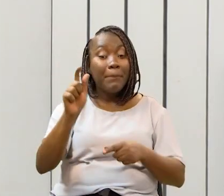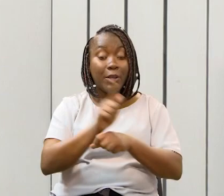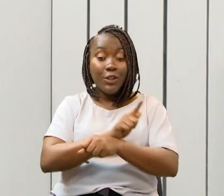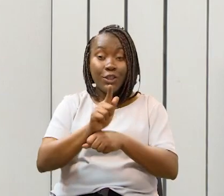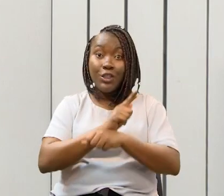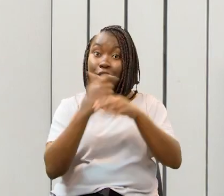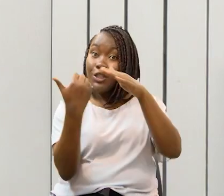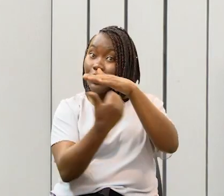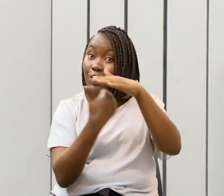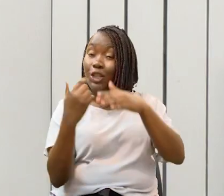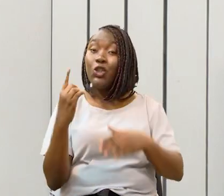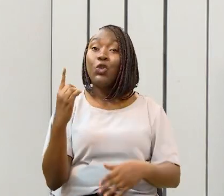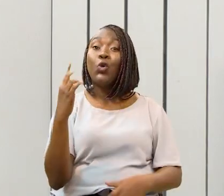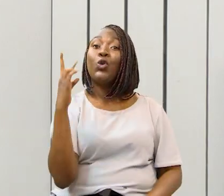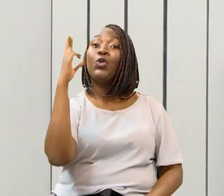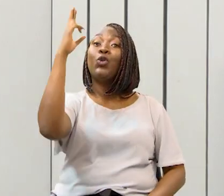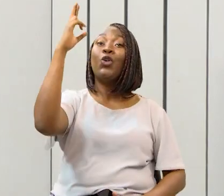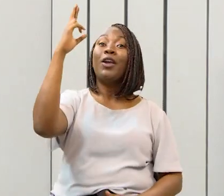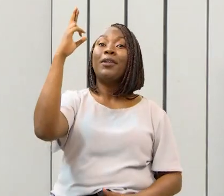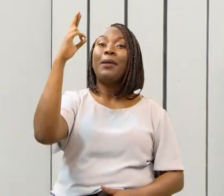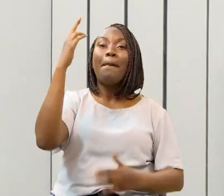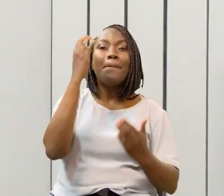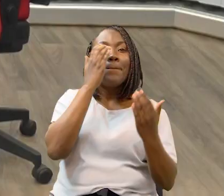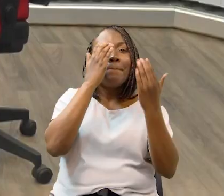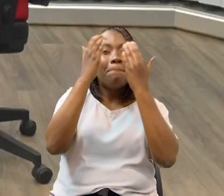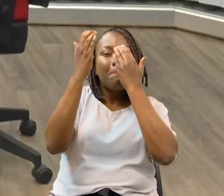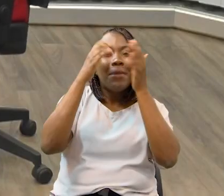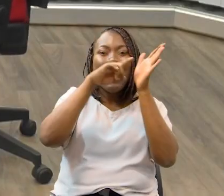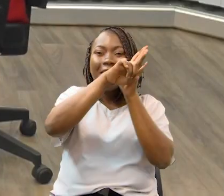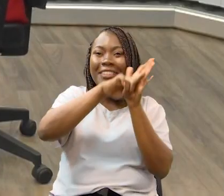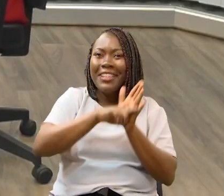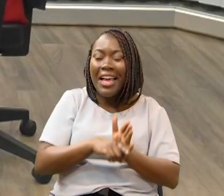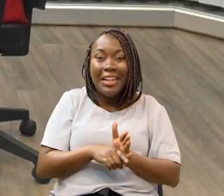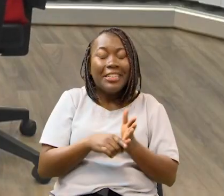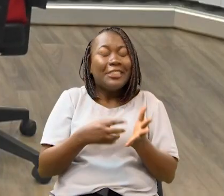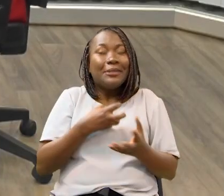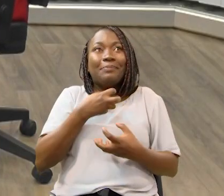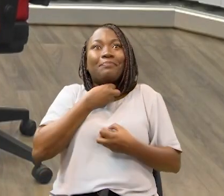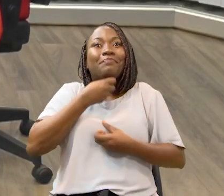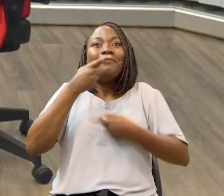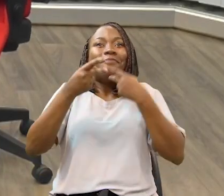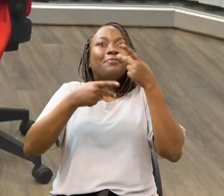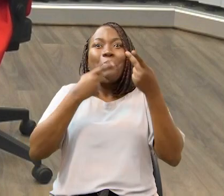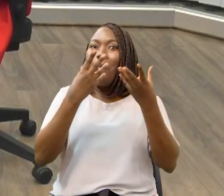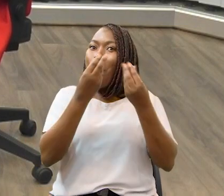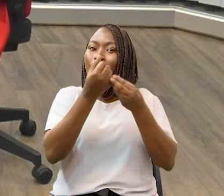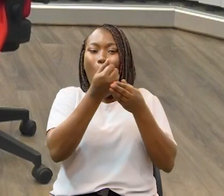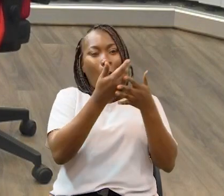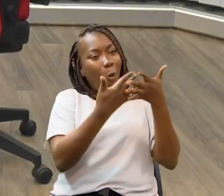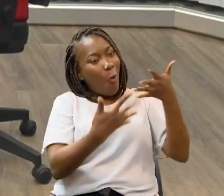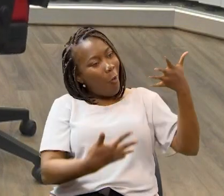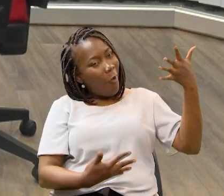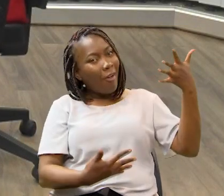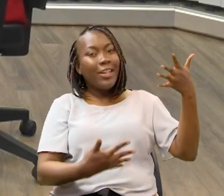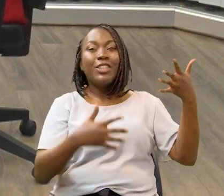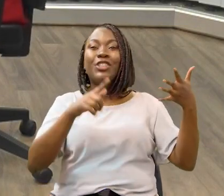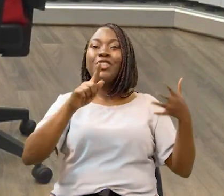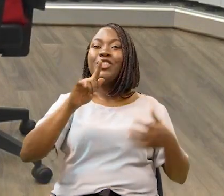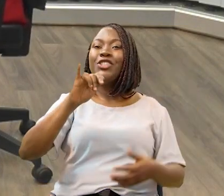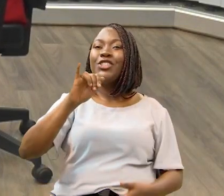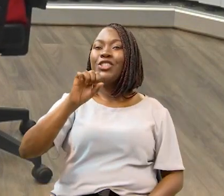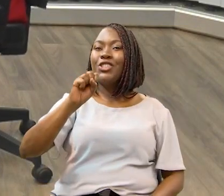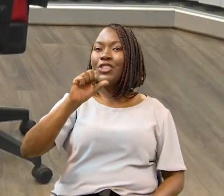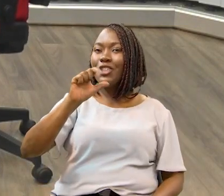é doutoranda em psicanálise. A psicanálise, até gaguejei porque é muita coisa. Seja bem-vinda, Gislaine